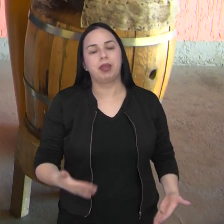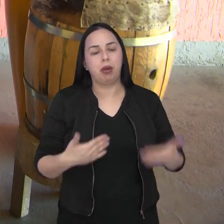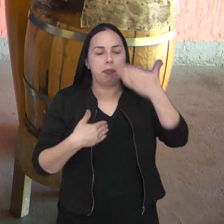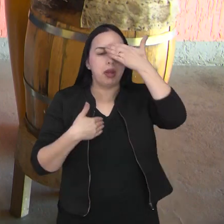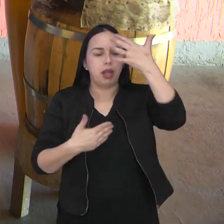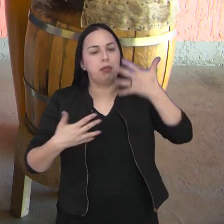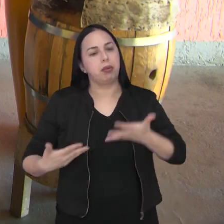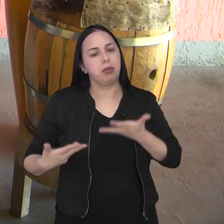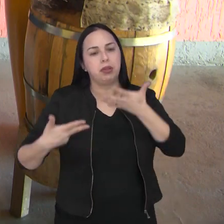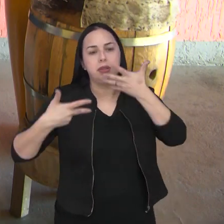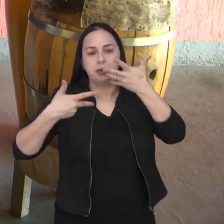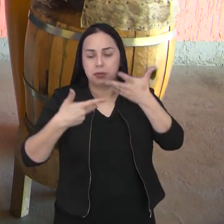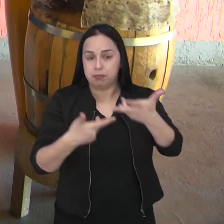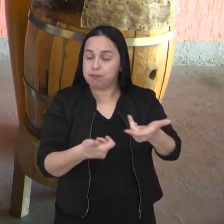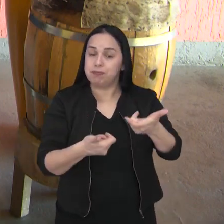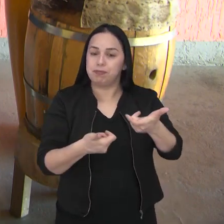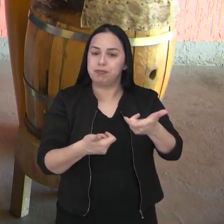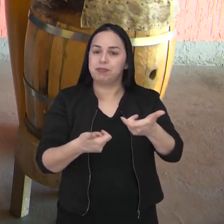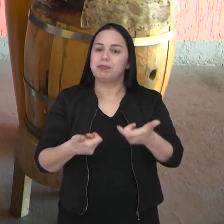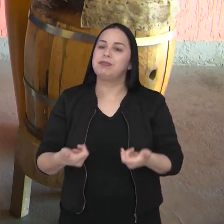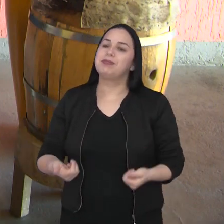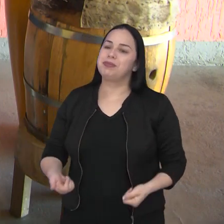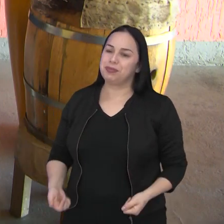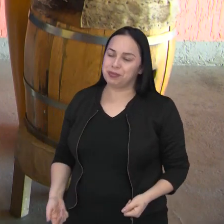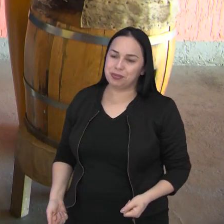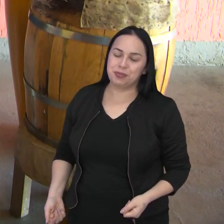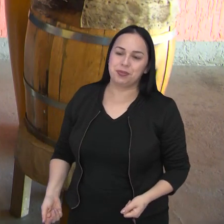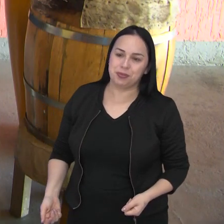Laudinei, obrigada, viu, por me receber aqui na Casa de Cultura.